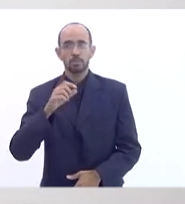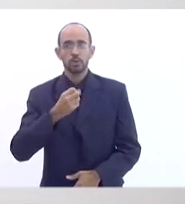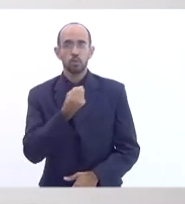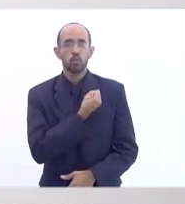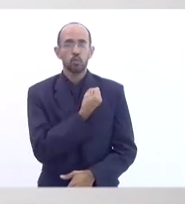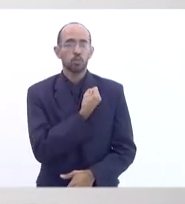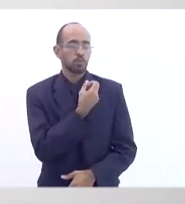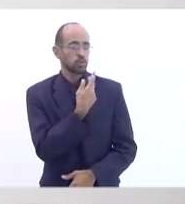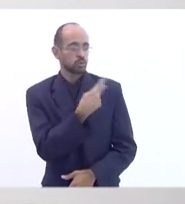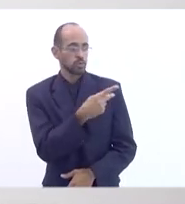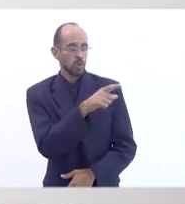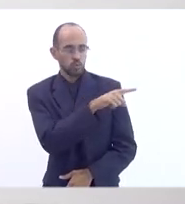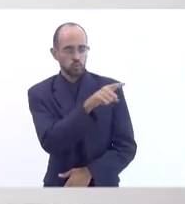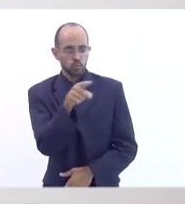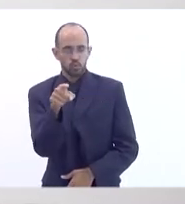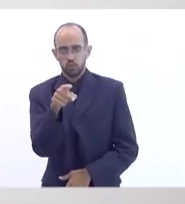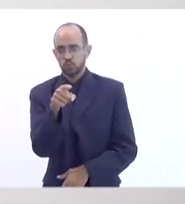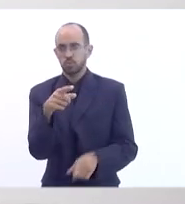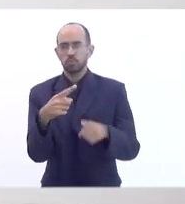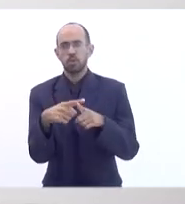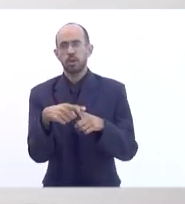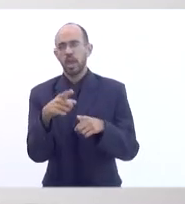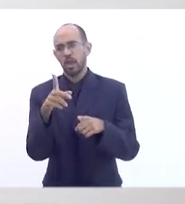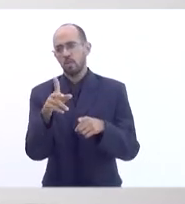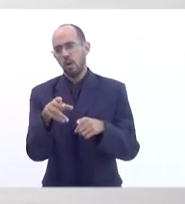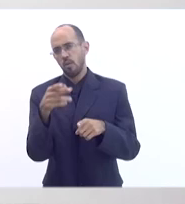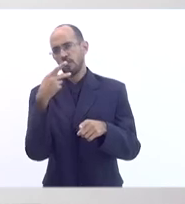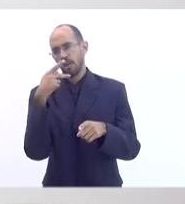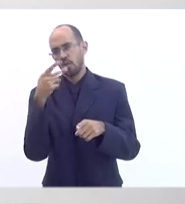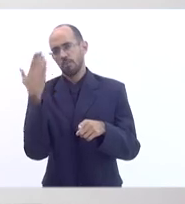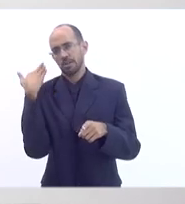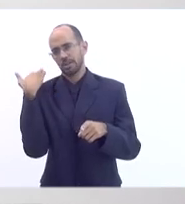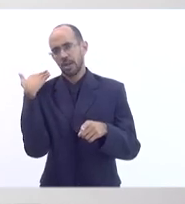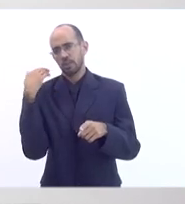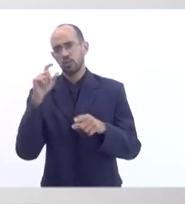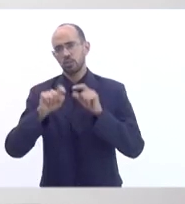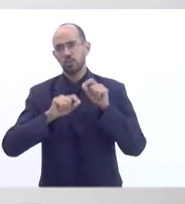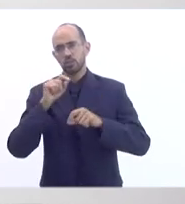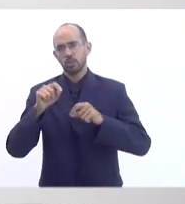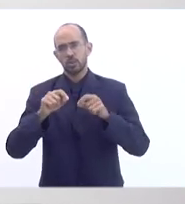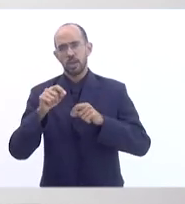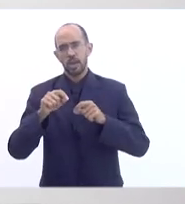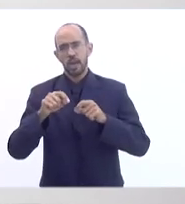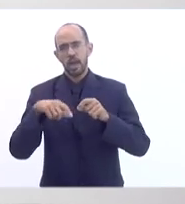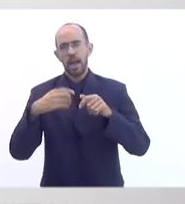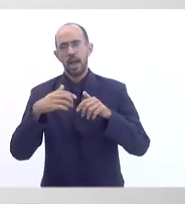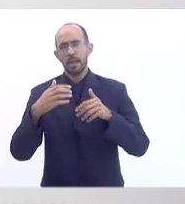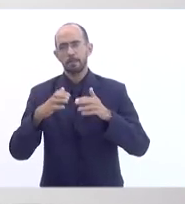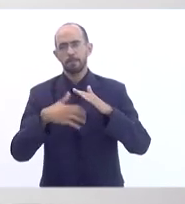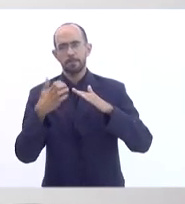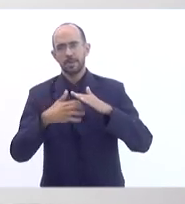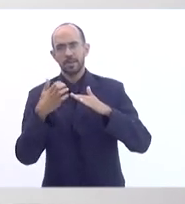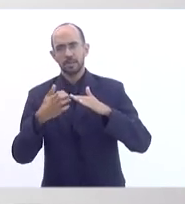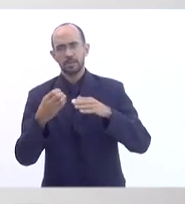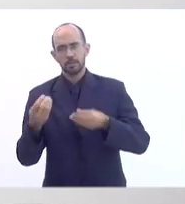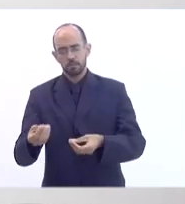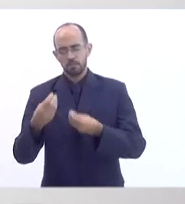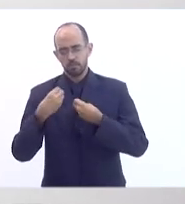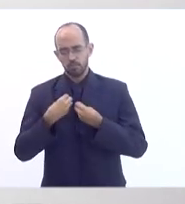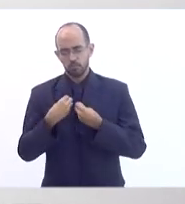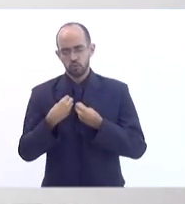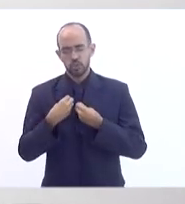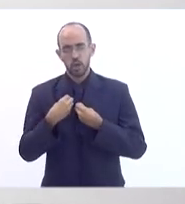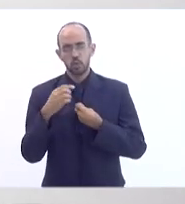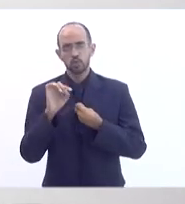Senhores por quê Porque exatos Como já foi comentada nos Passou apenas aqueles que iriam seguir nas